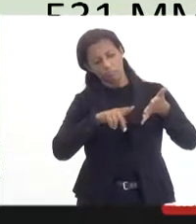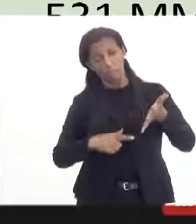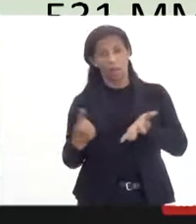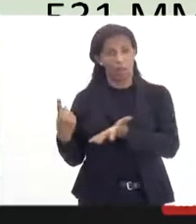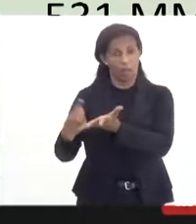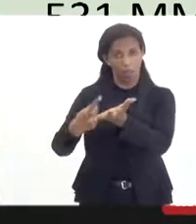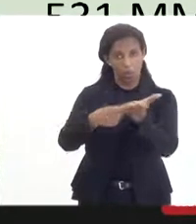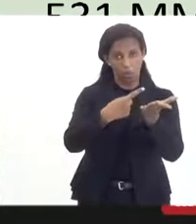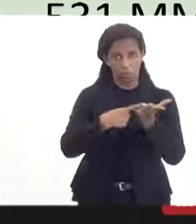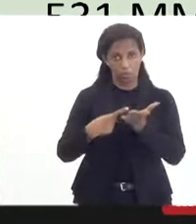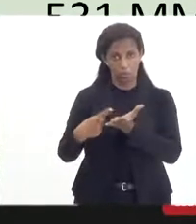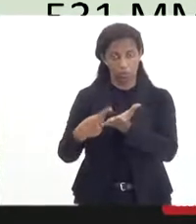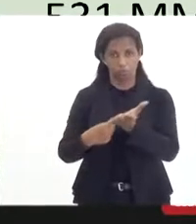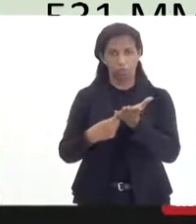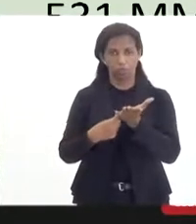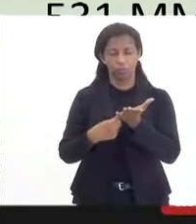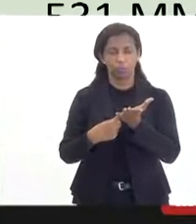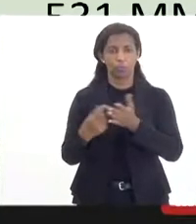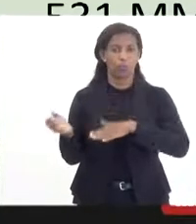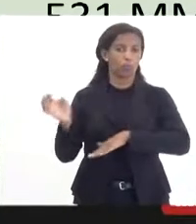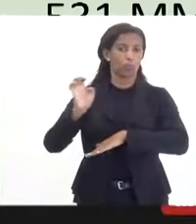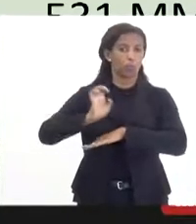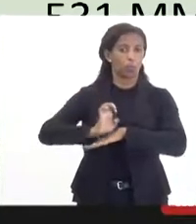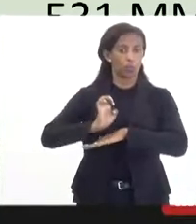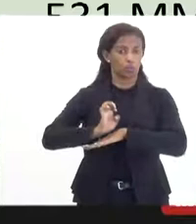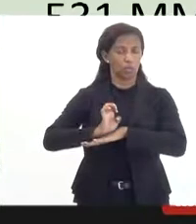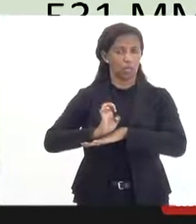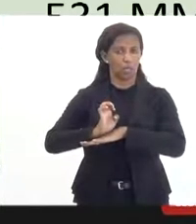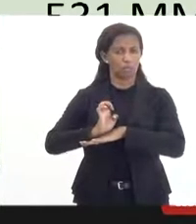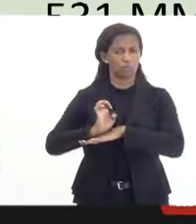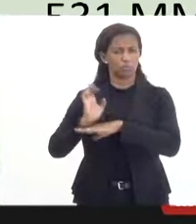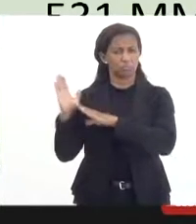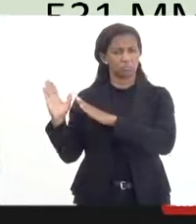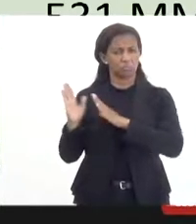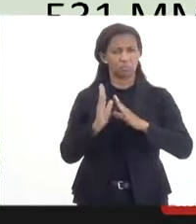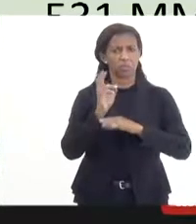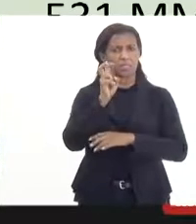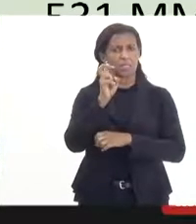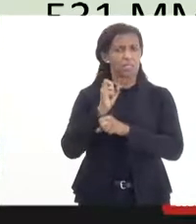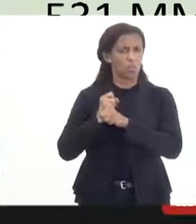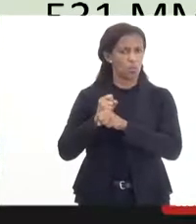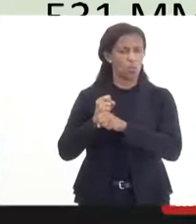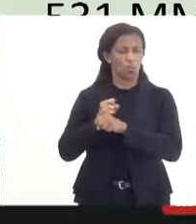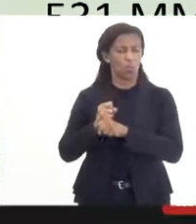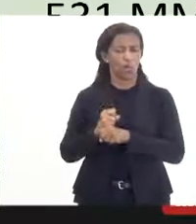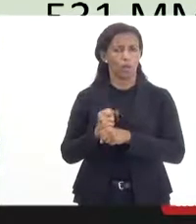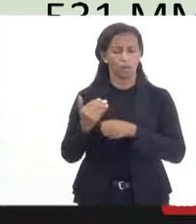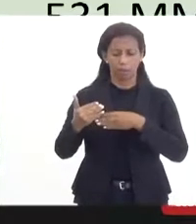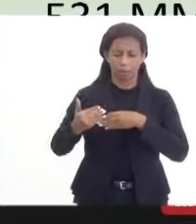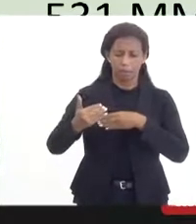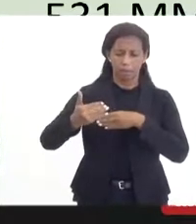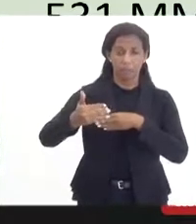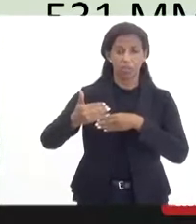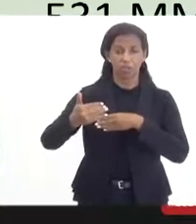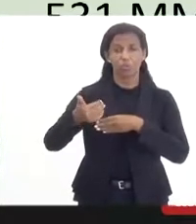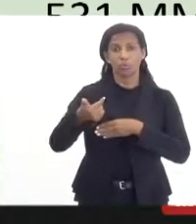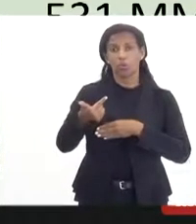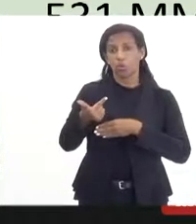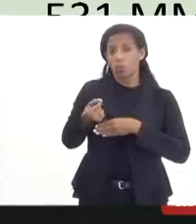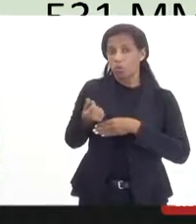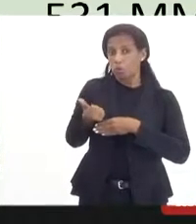acordos realizados com o Estado aí nos últimos 5 anos. É claro que a gente ali está partindo de 2018, mas